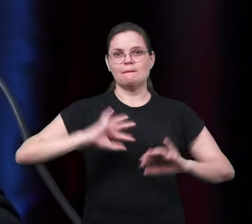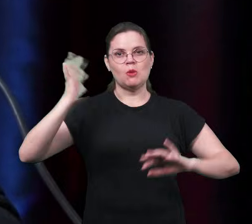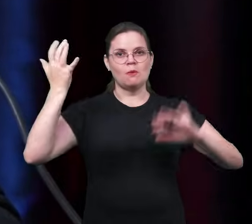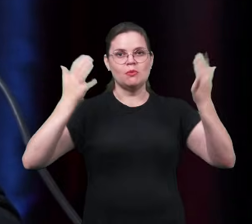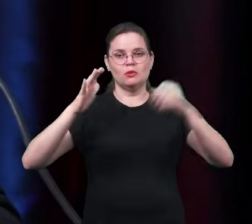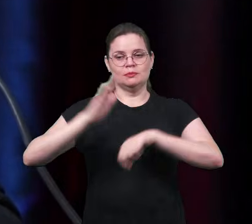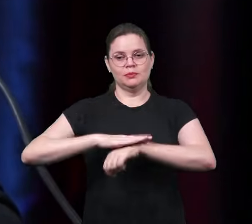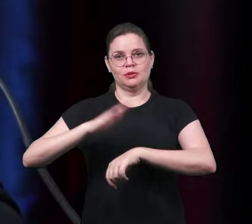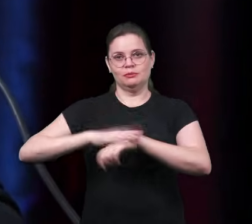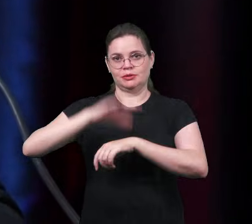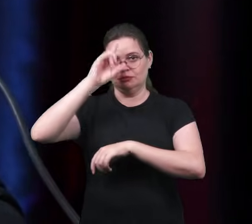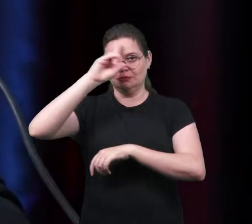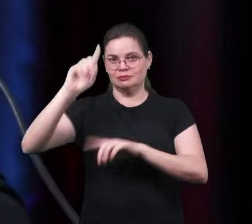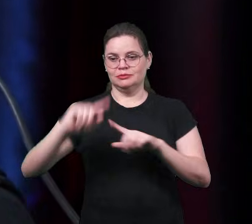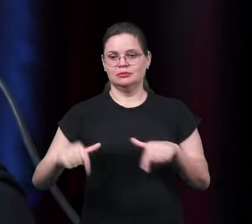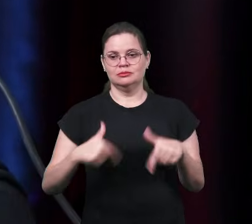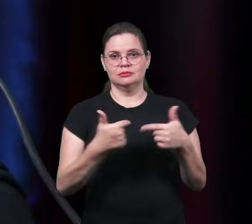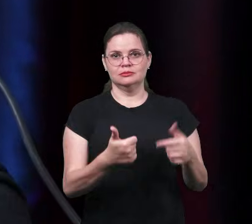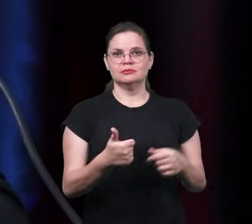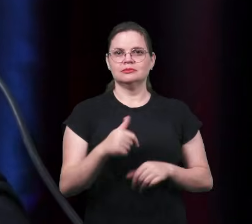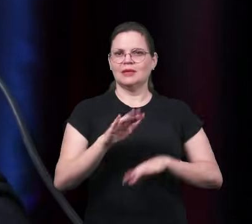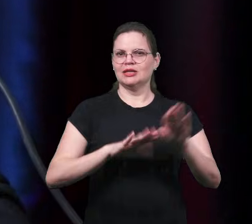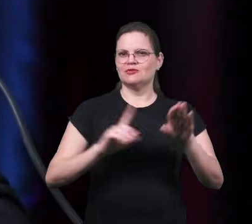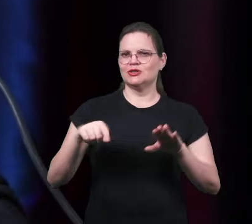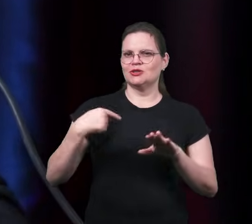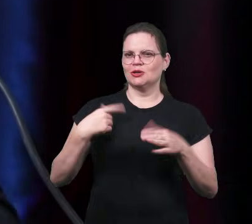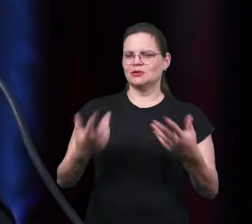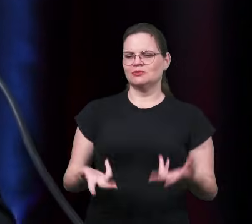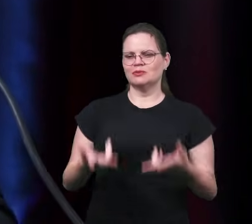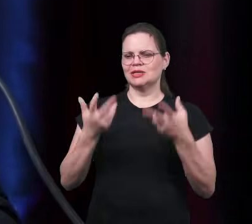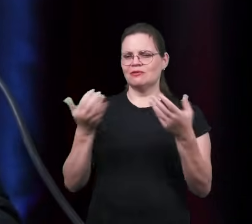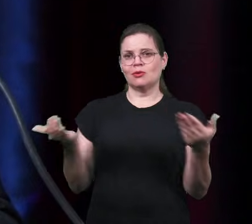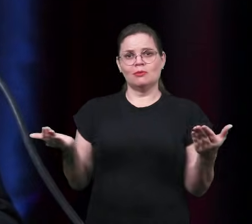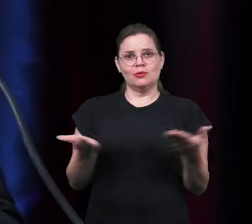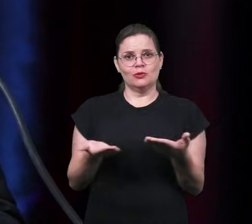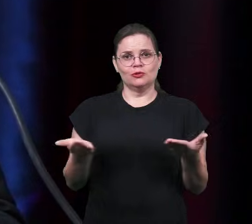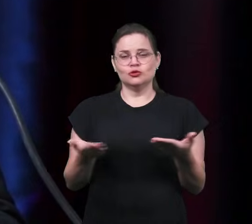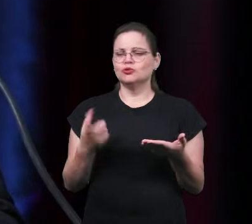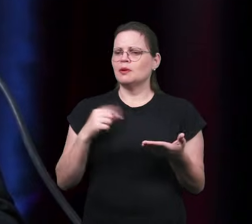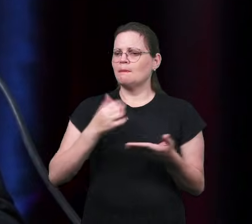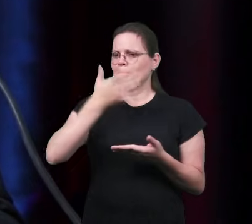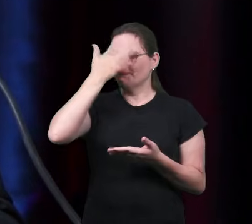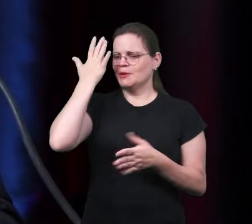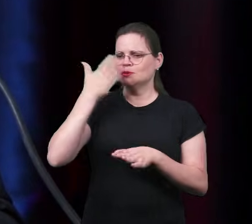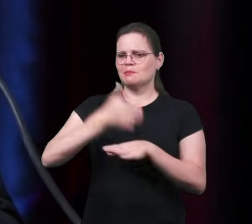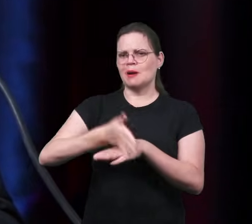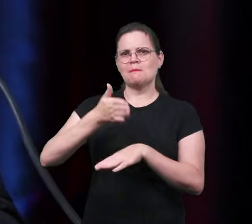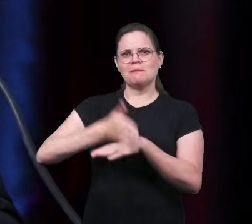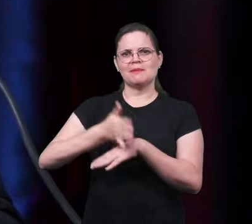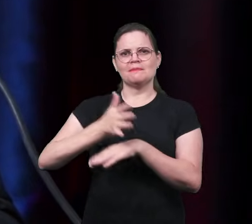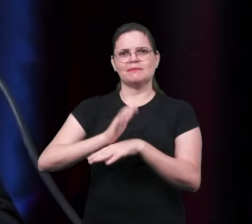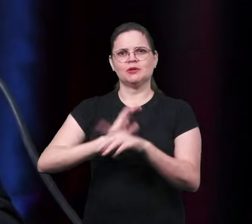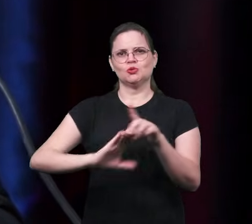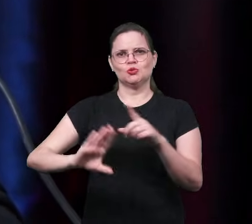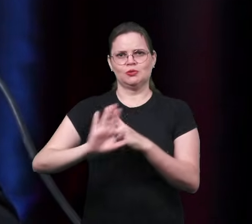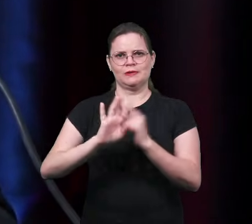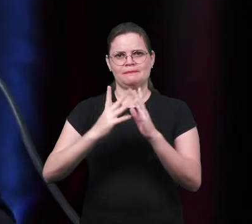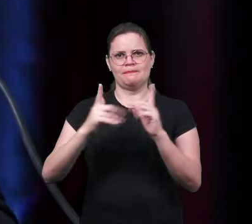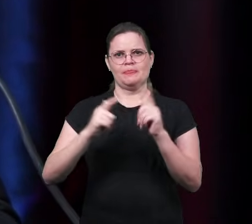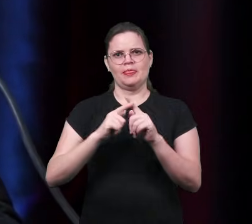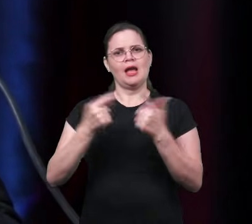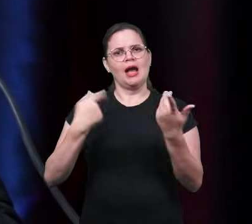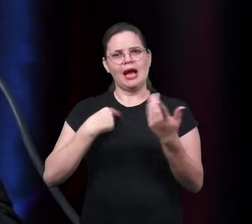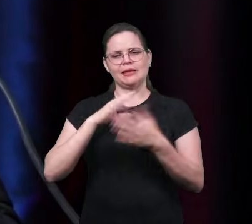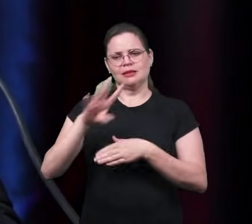se achega na caminhada, na igreja, se integra aos grupos de assistência, às vezes vem cheio de